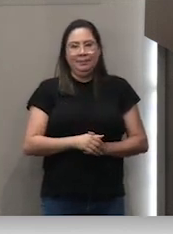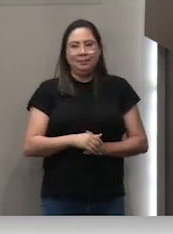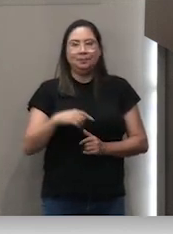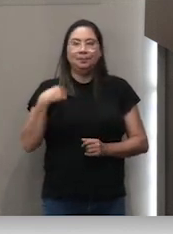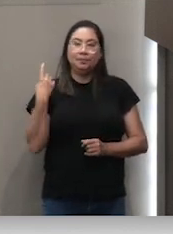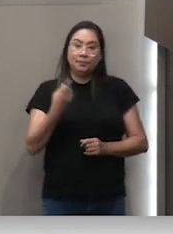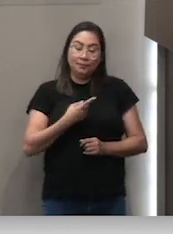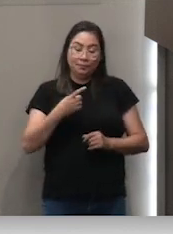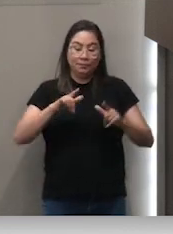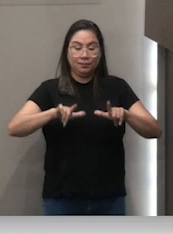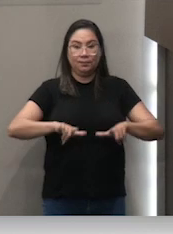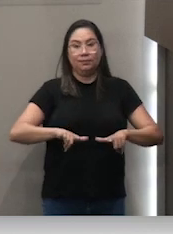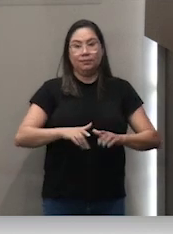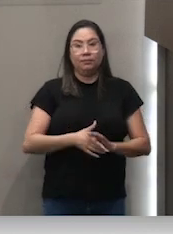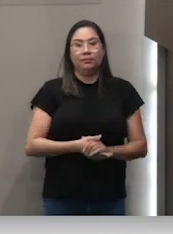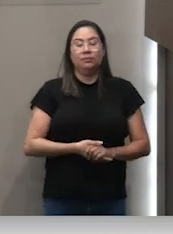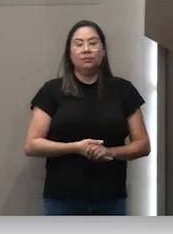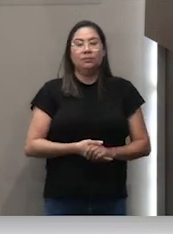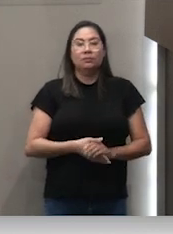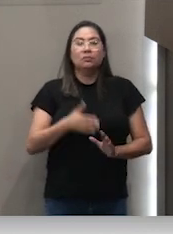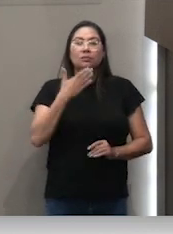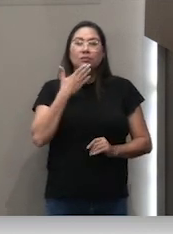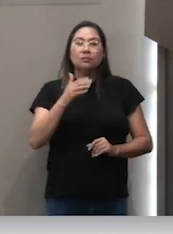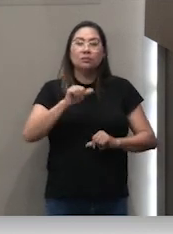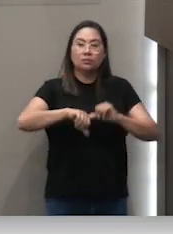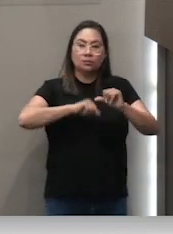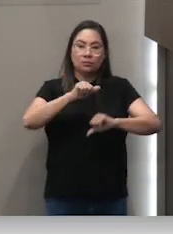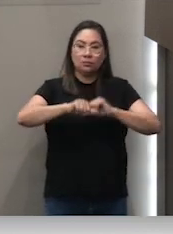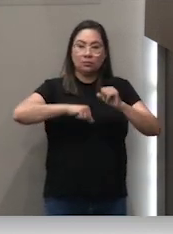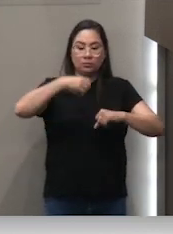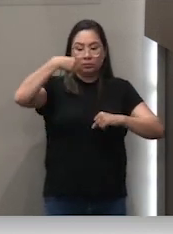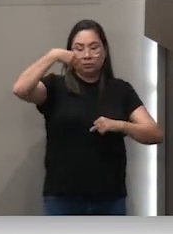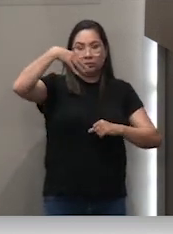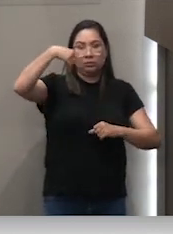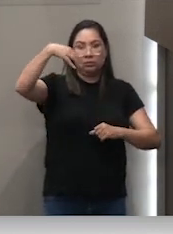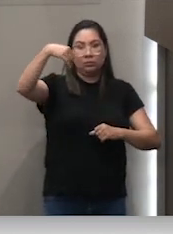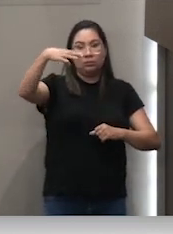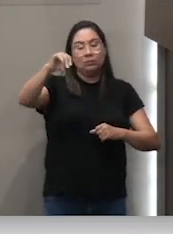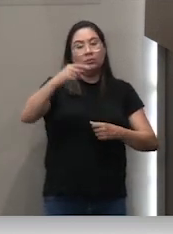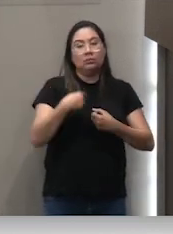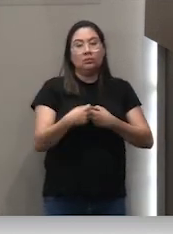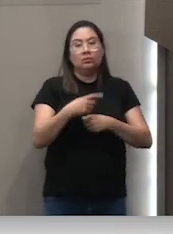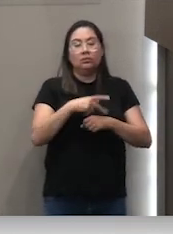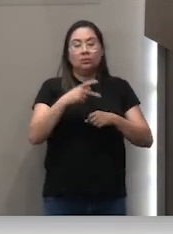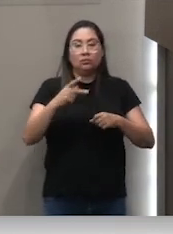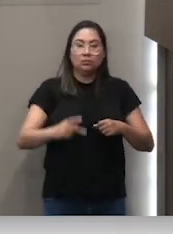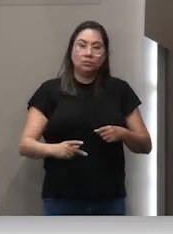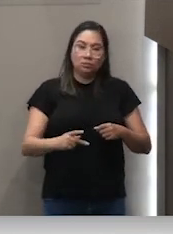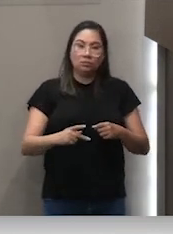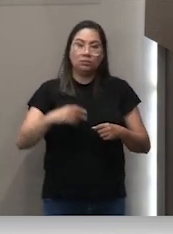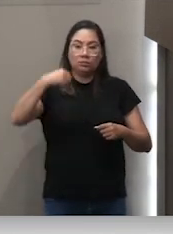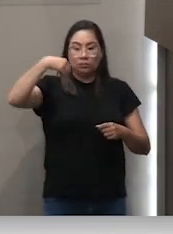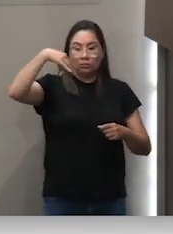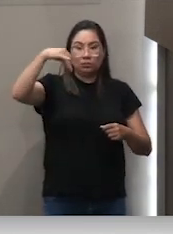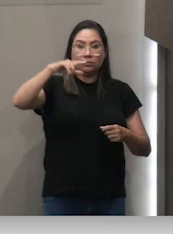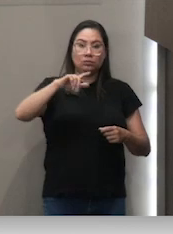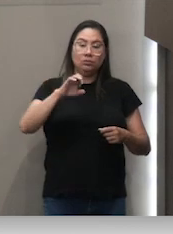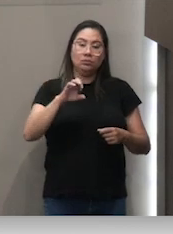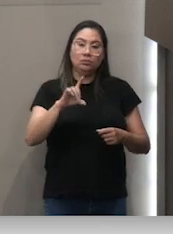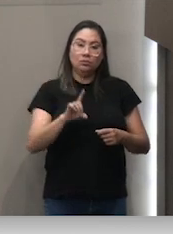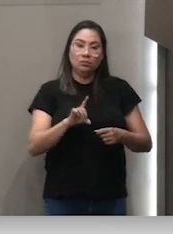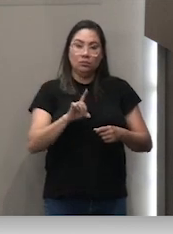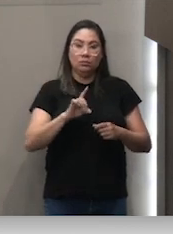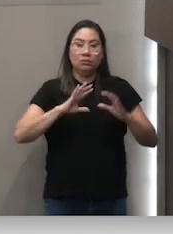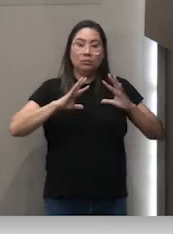nosso gabinete. Indicamos ao Poder Executivo a troca da iluminação pública do município de Passo Fundo atual por iluminação de LED